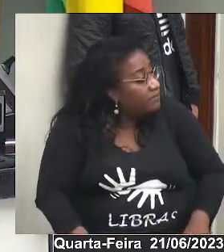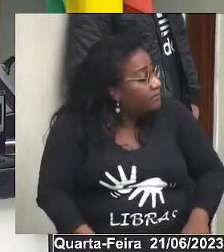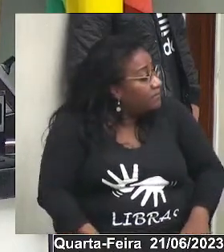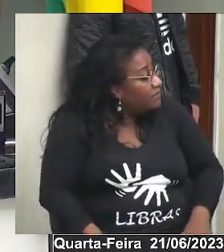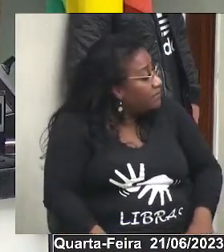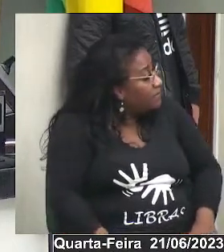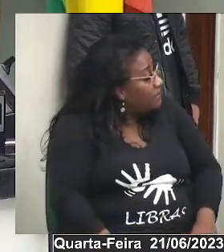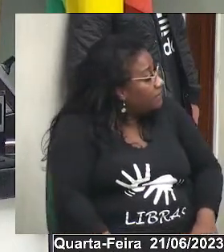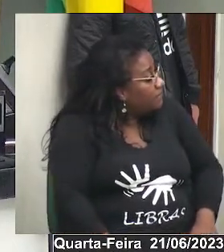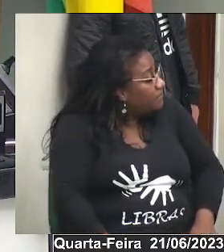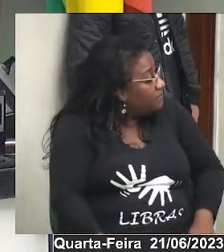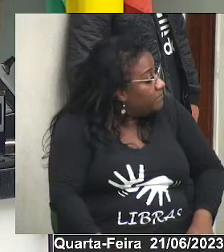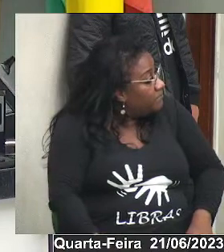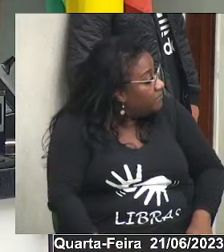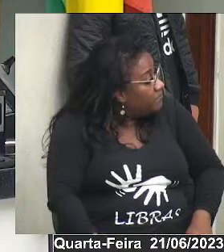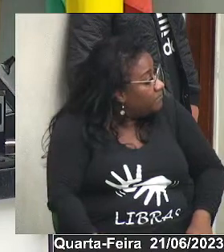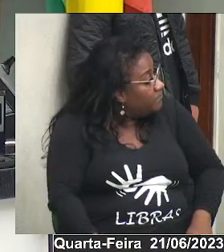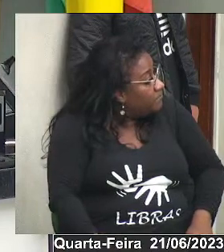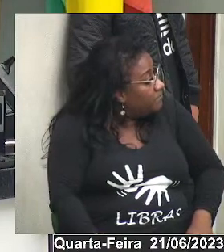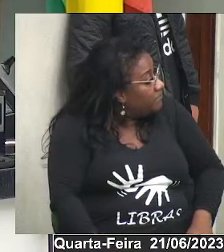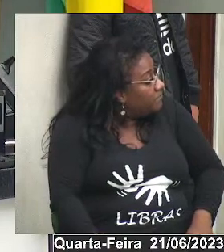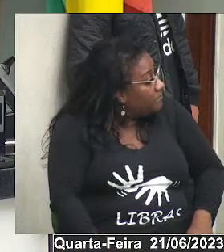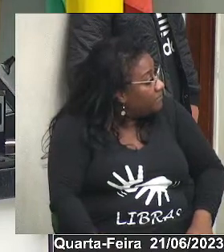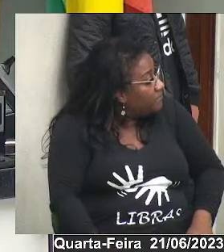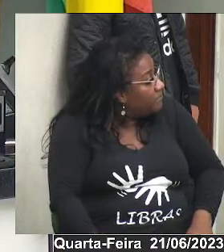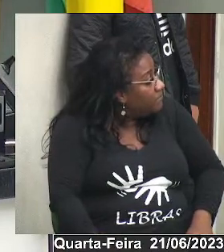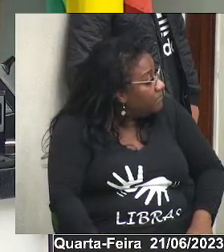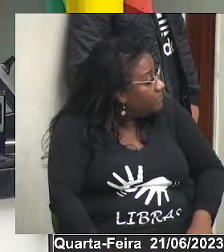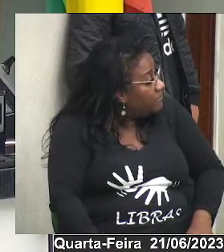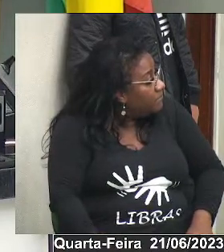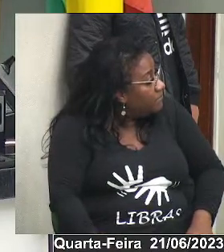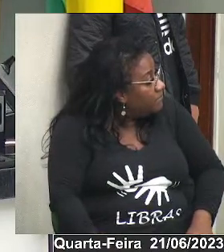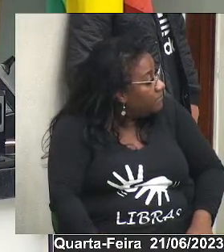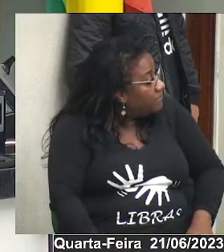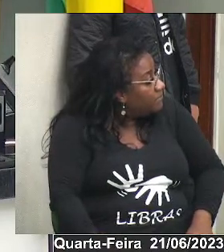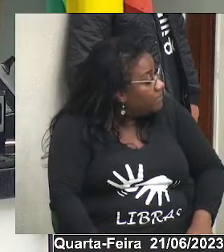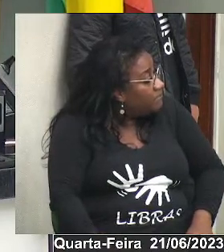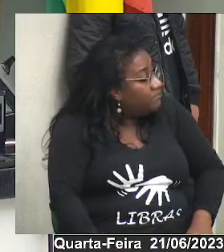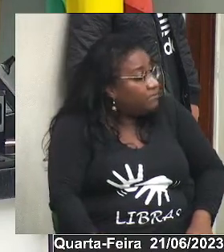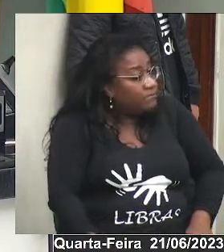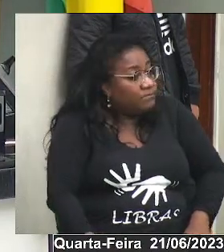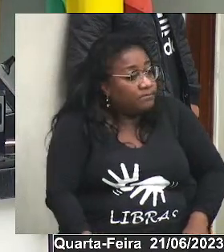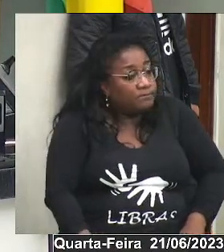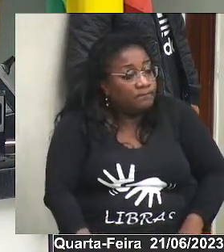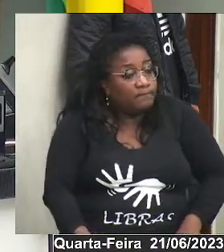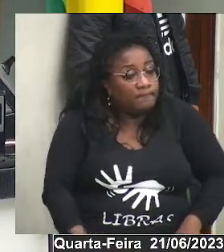Eu queria mostrar um vídeo. É, Betinho, aqui eu gostaria de mostrar um vídeo que foi